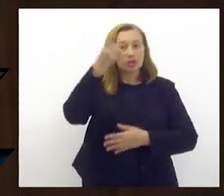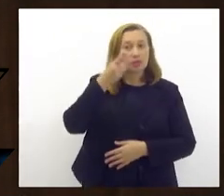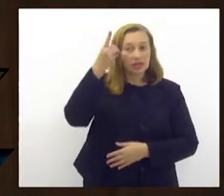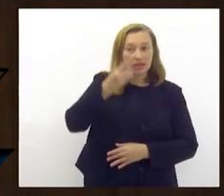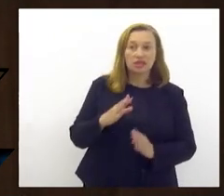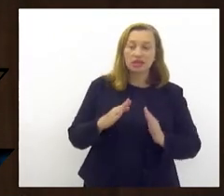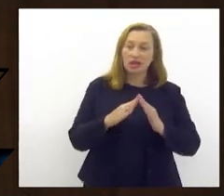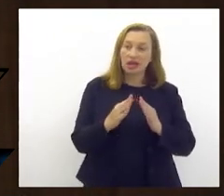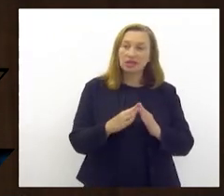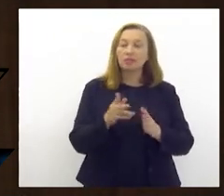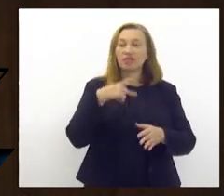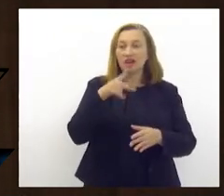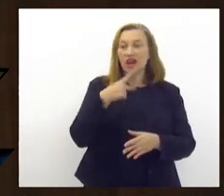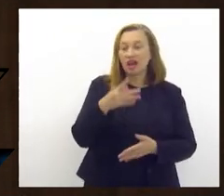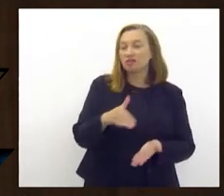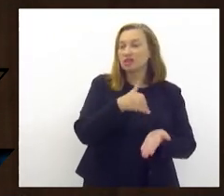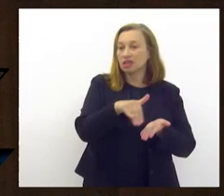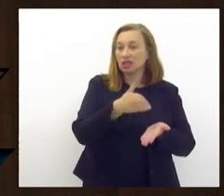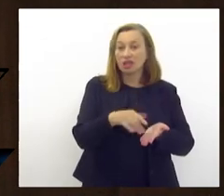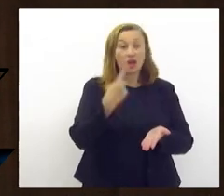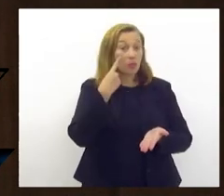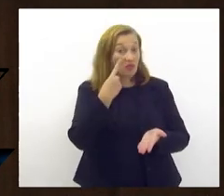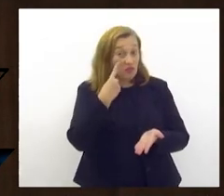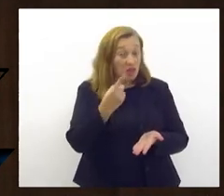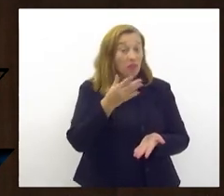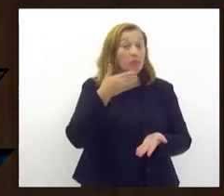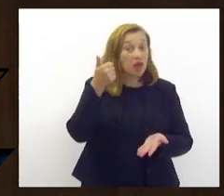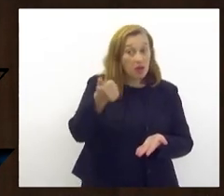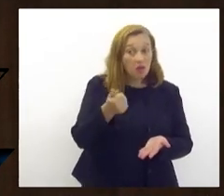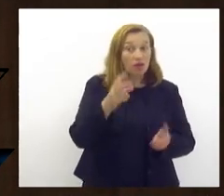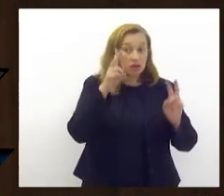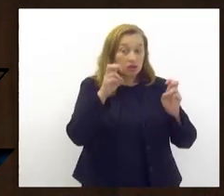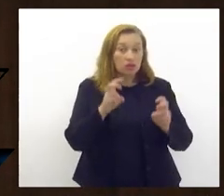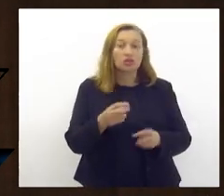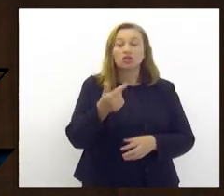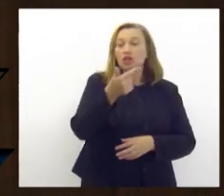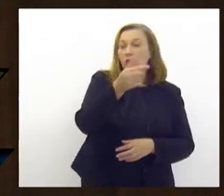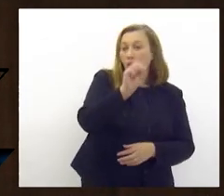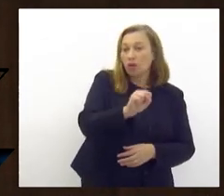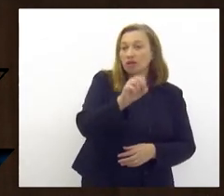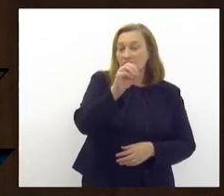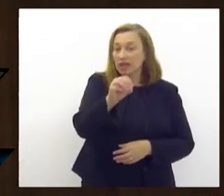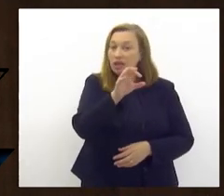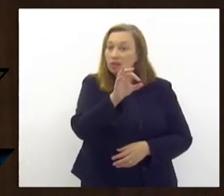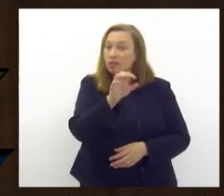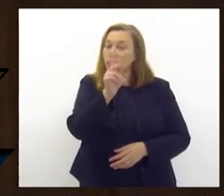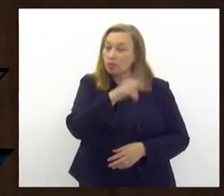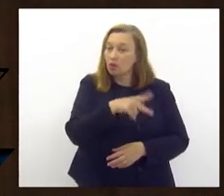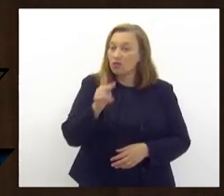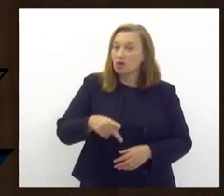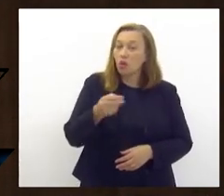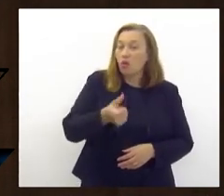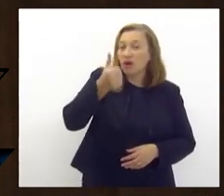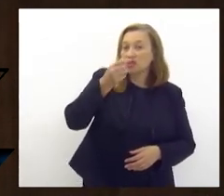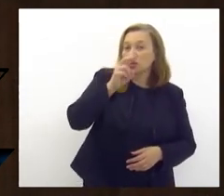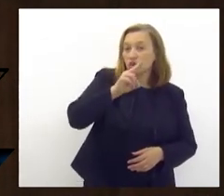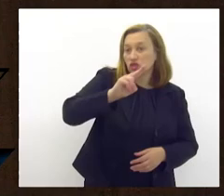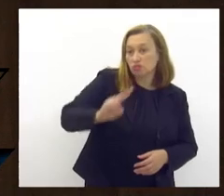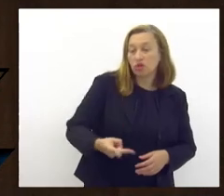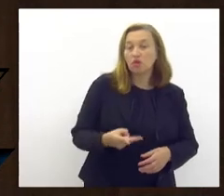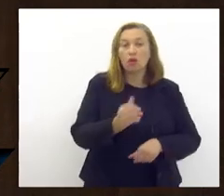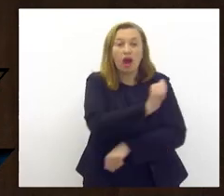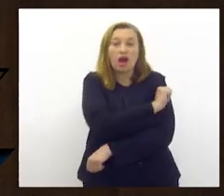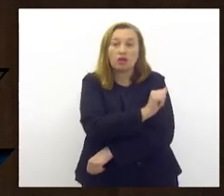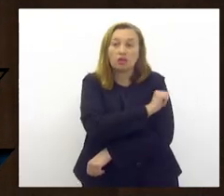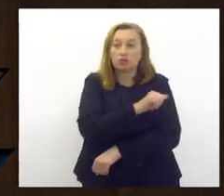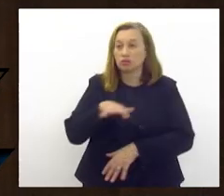para falar com a secretária, para rever essa situação, uma escola que tem 80 professores, quase 2 mil alunos e que está ali no Complexo